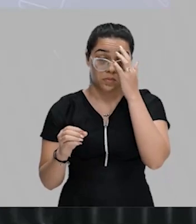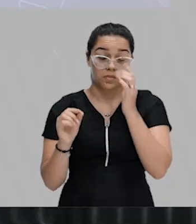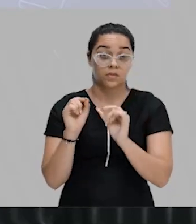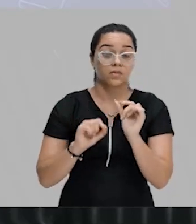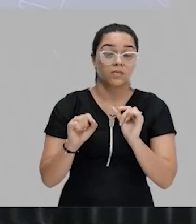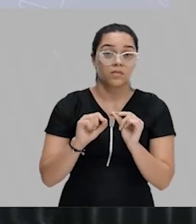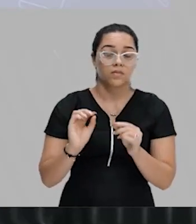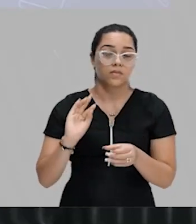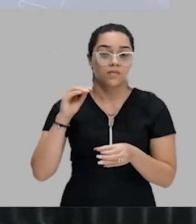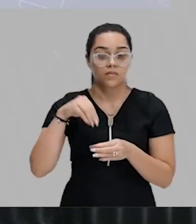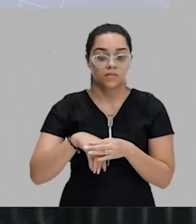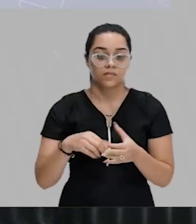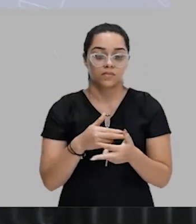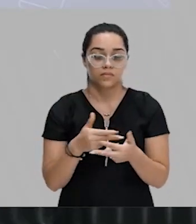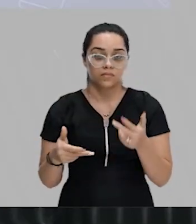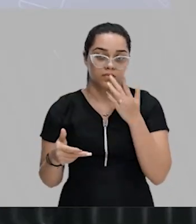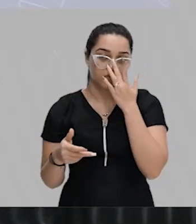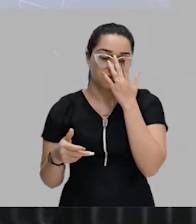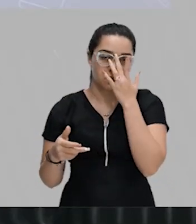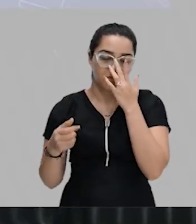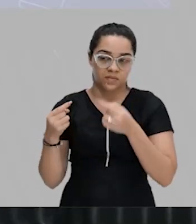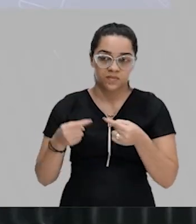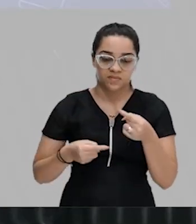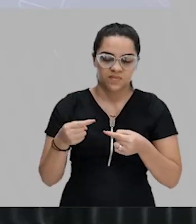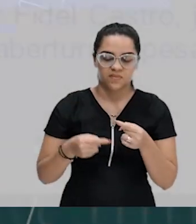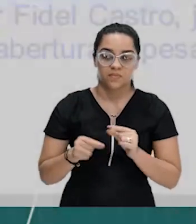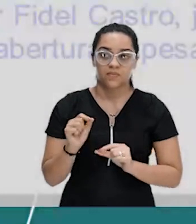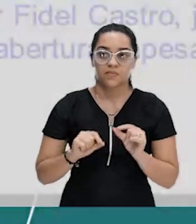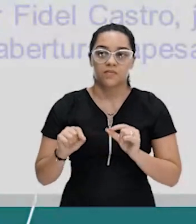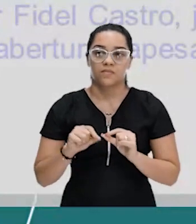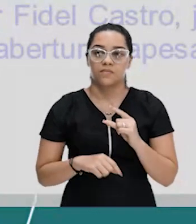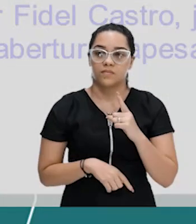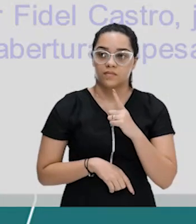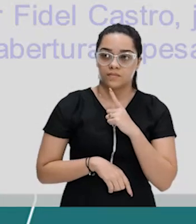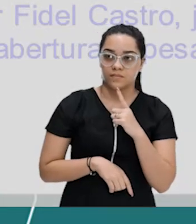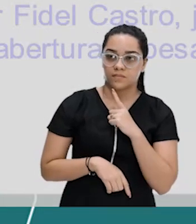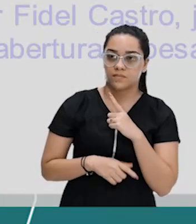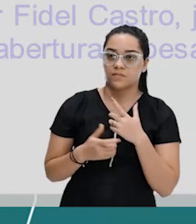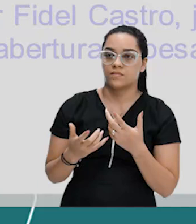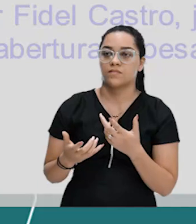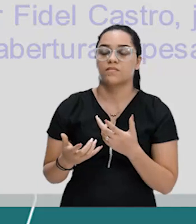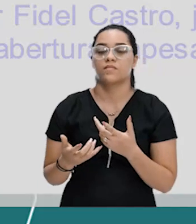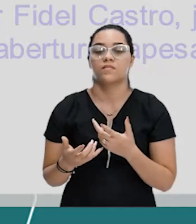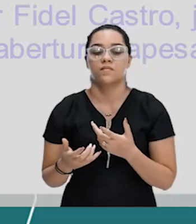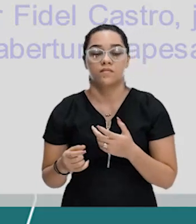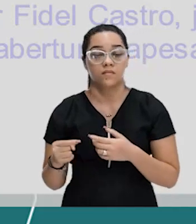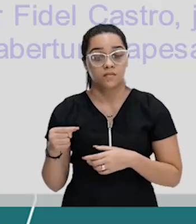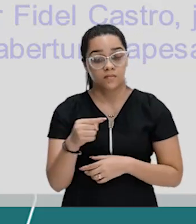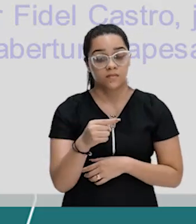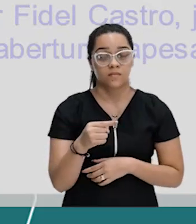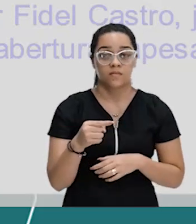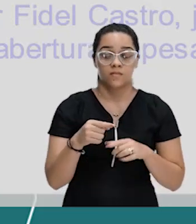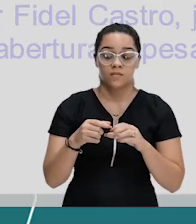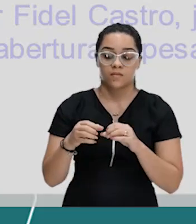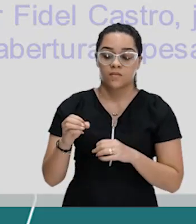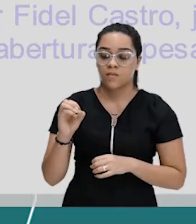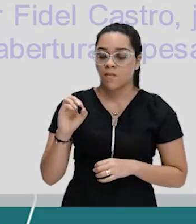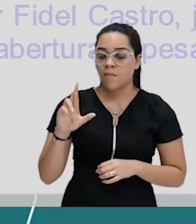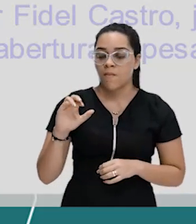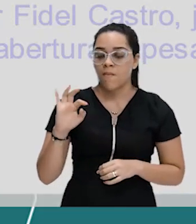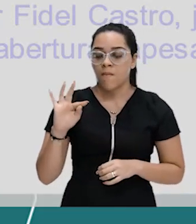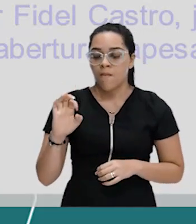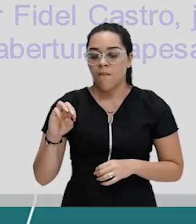também dentro dessas questões políticas como conflitos internos, basicamente no Oriente Médio. Por exemplo, na